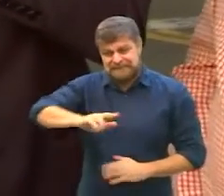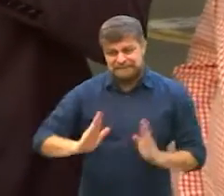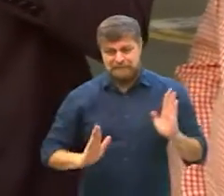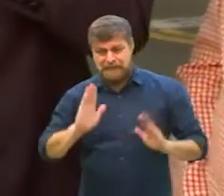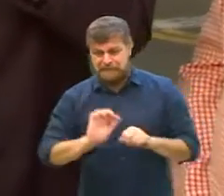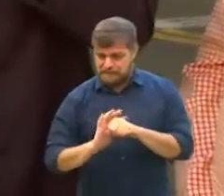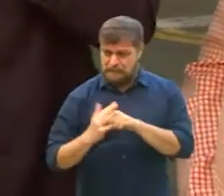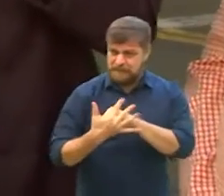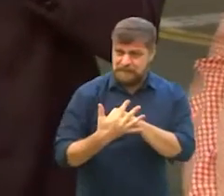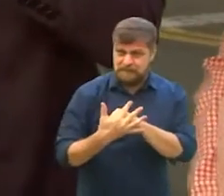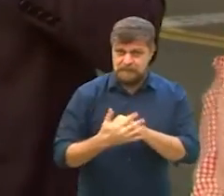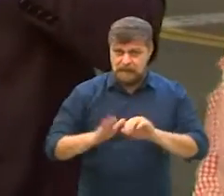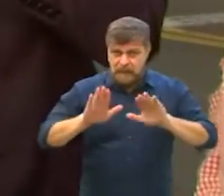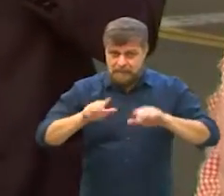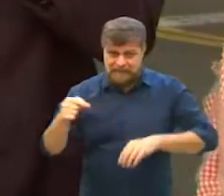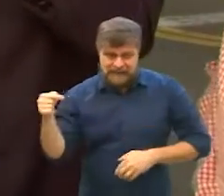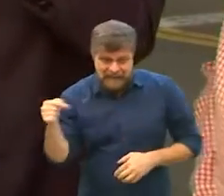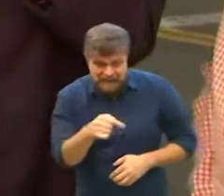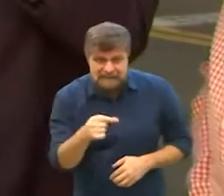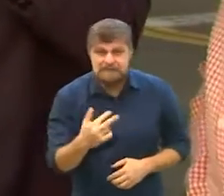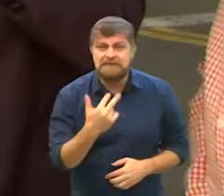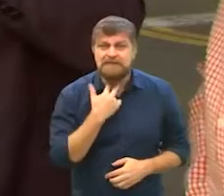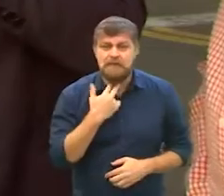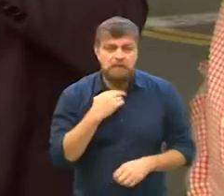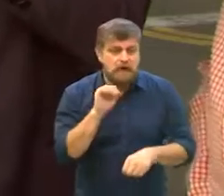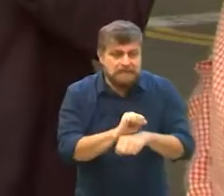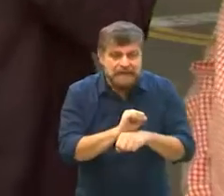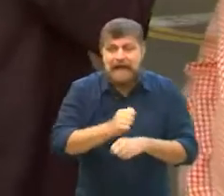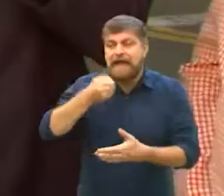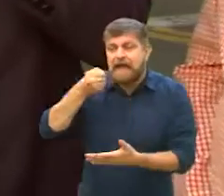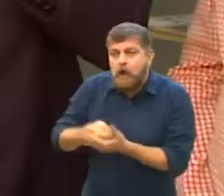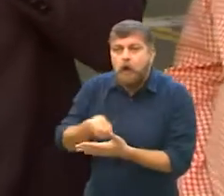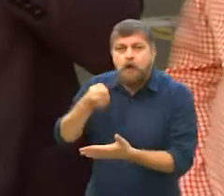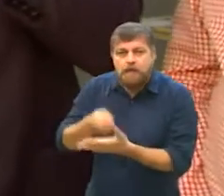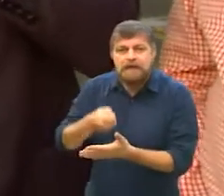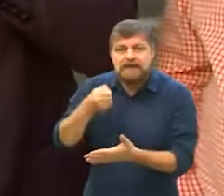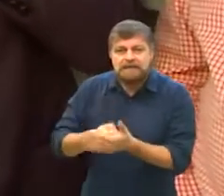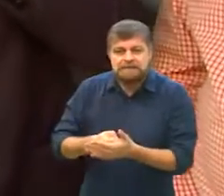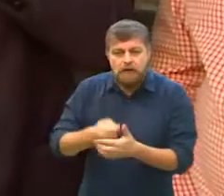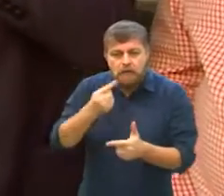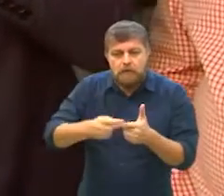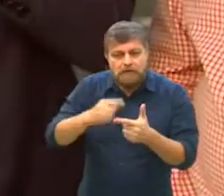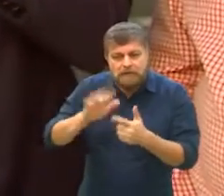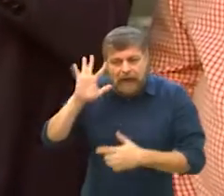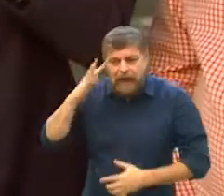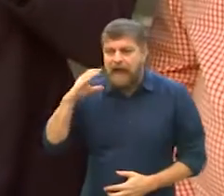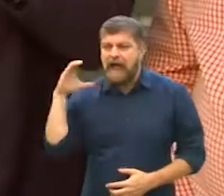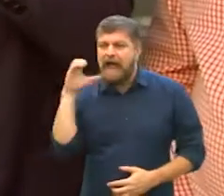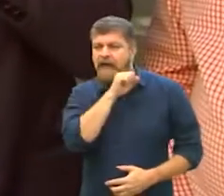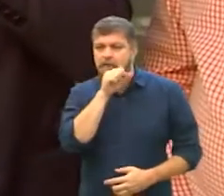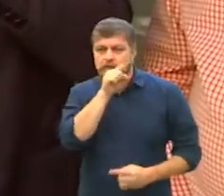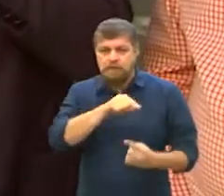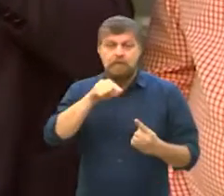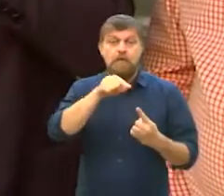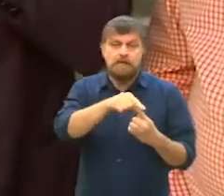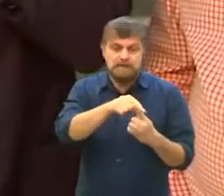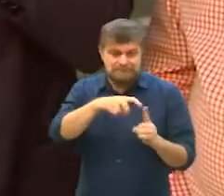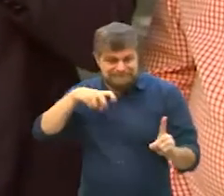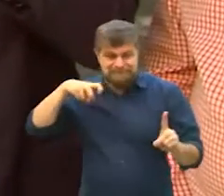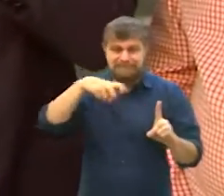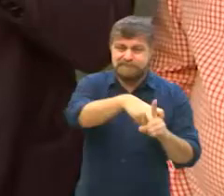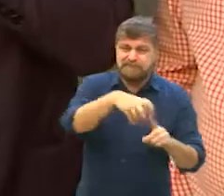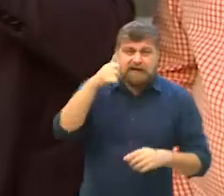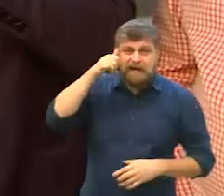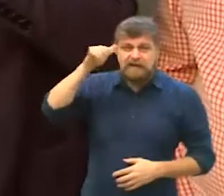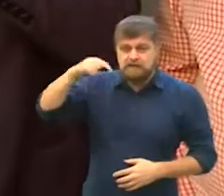momento diferente, um momento de pandemia, porém, esse tipo de coisa é obrigação e tem que ser solucionado o mais rápido possível para